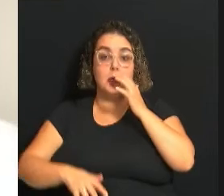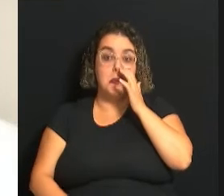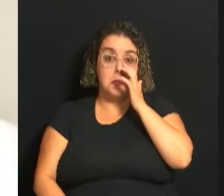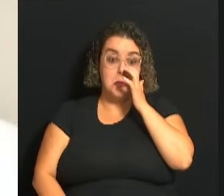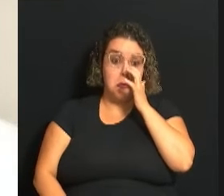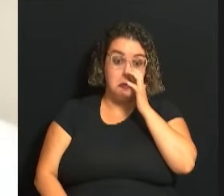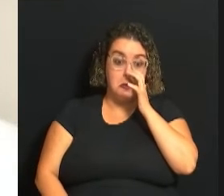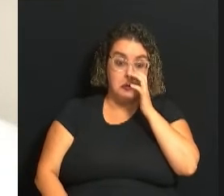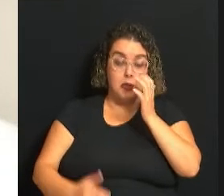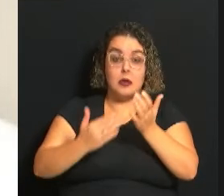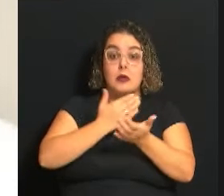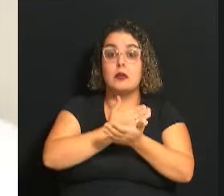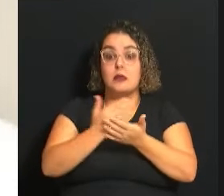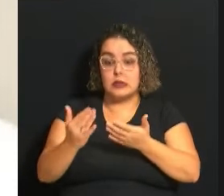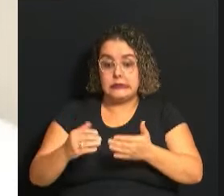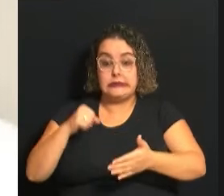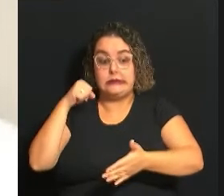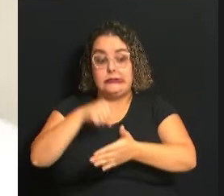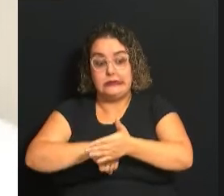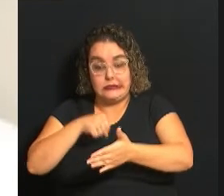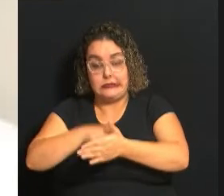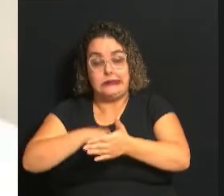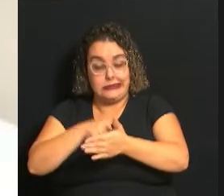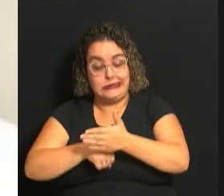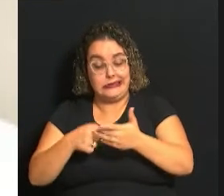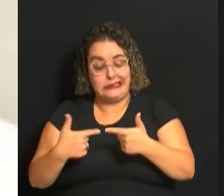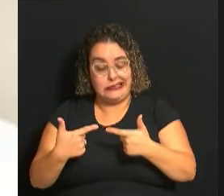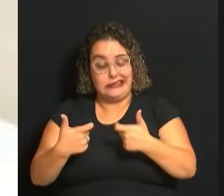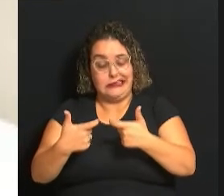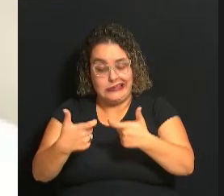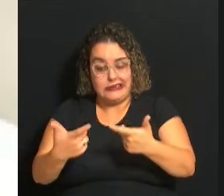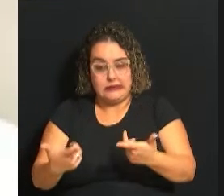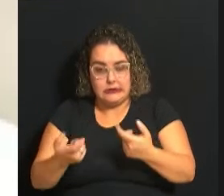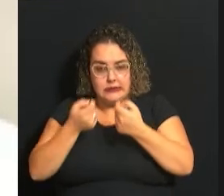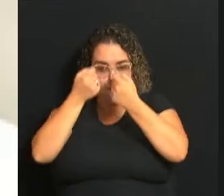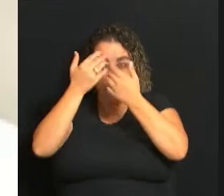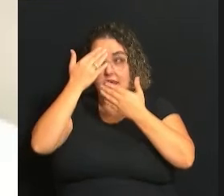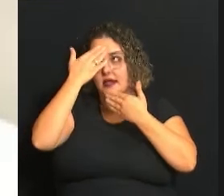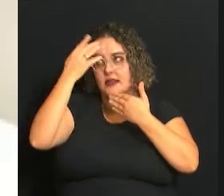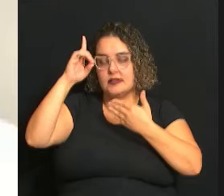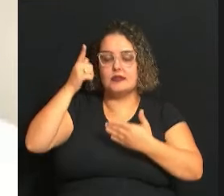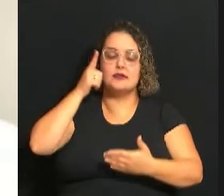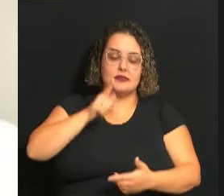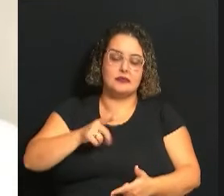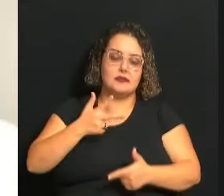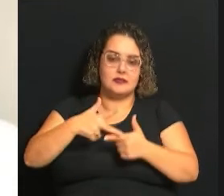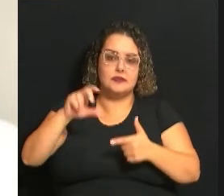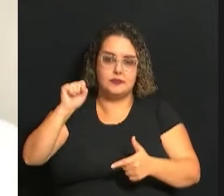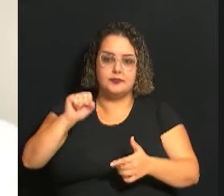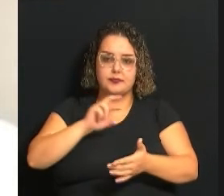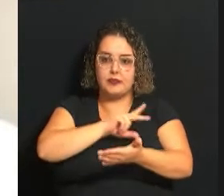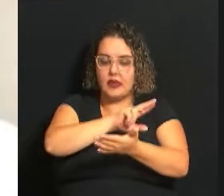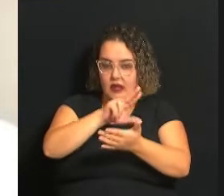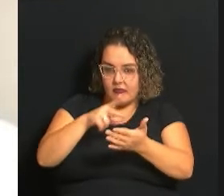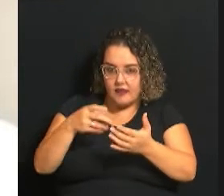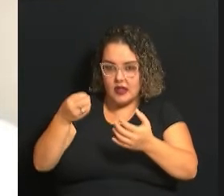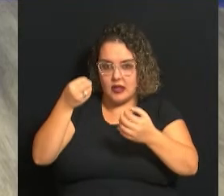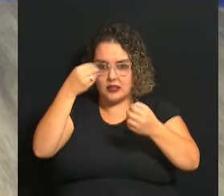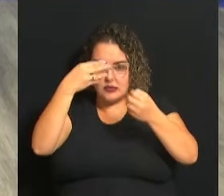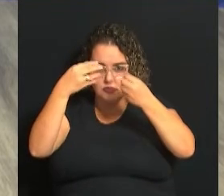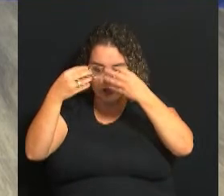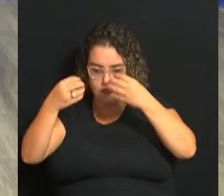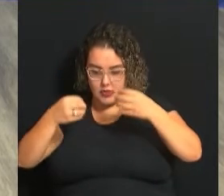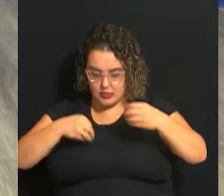né, essa luta, essa batalha, essa guerra que, graças a Deus, eu consegui vencer. Foram feitos vários exames até chegar ao